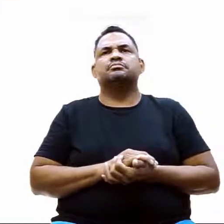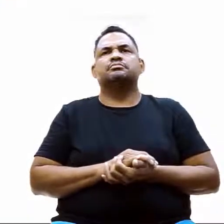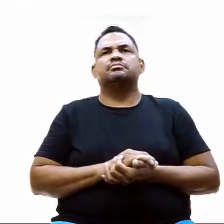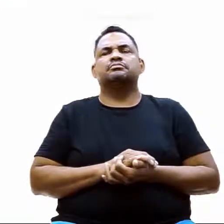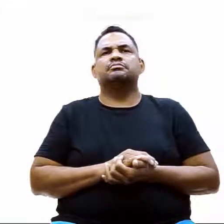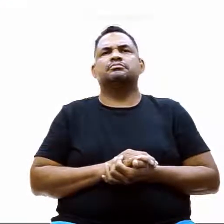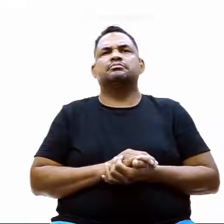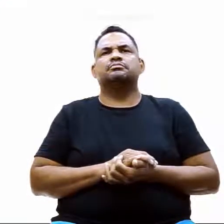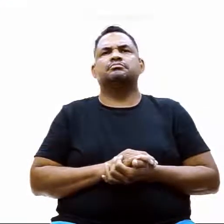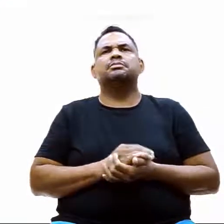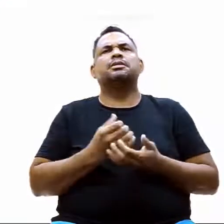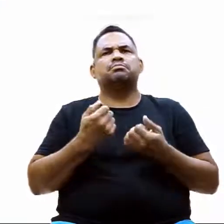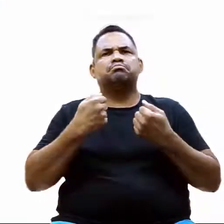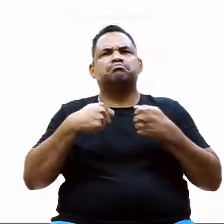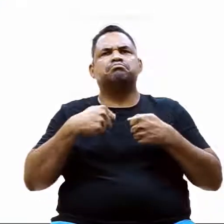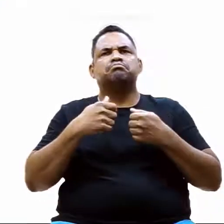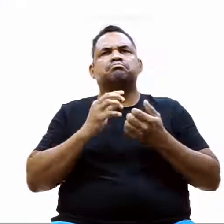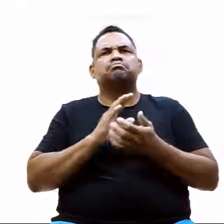será possível